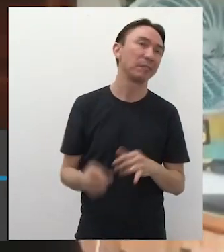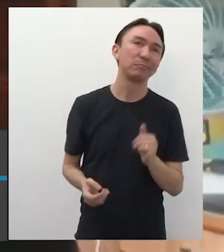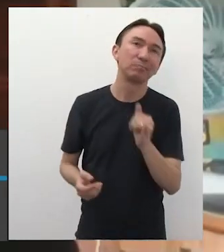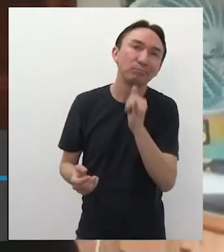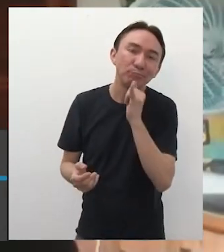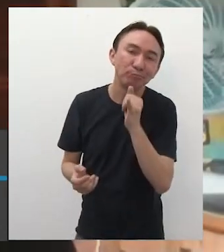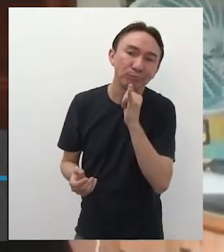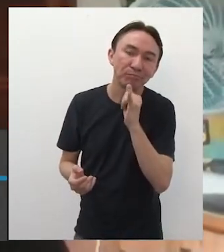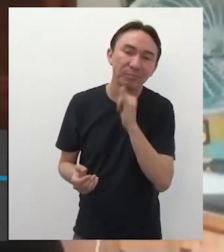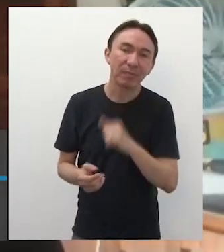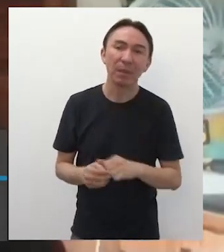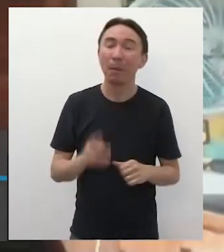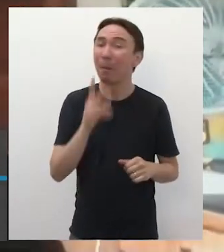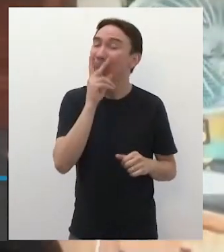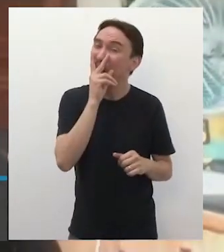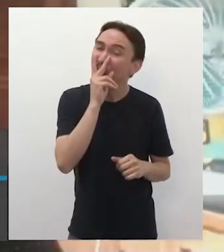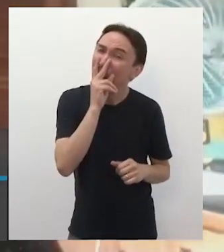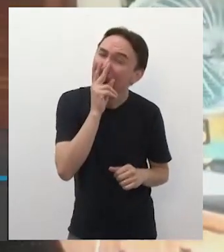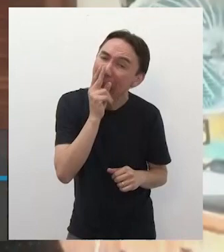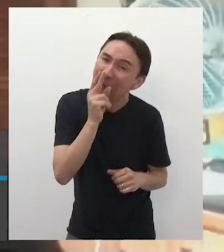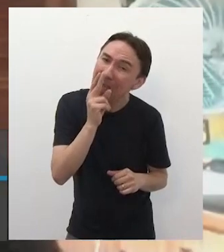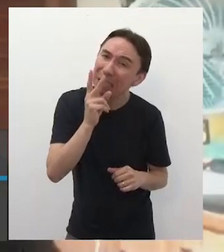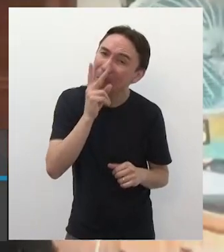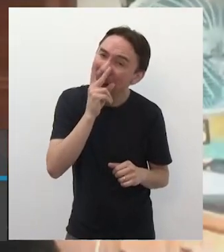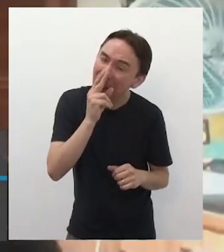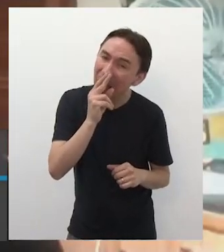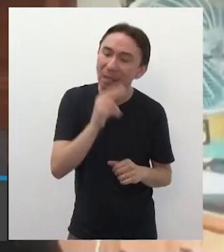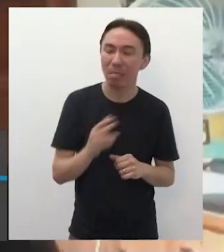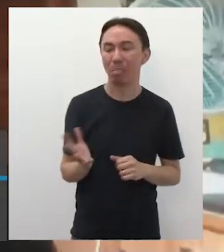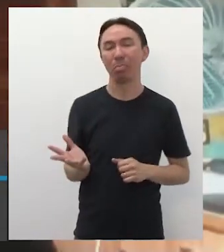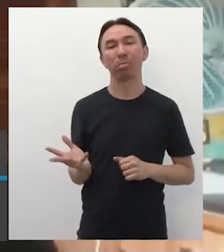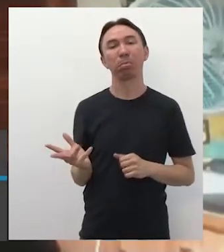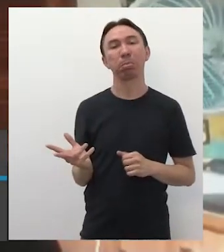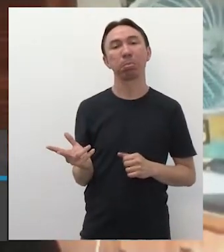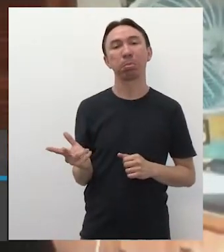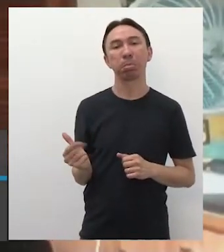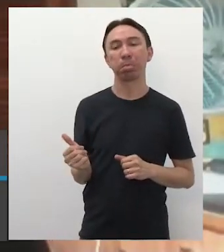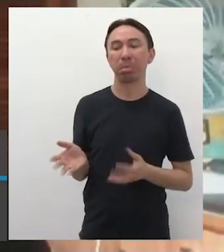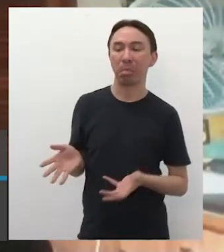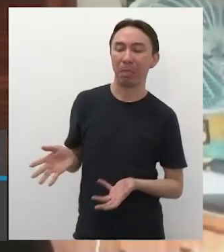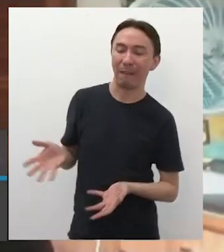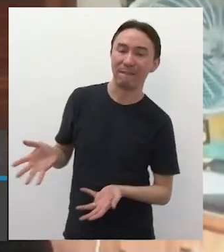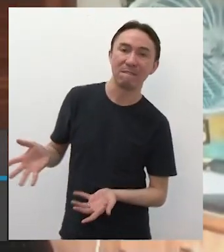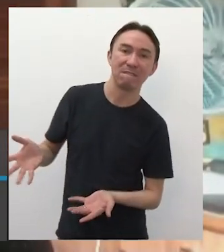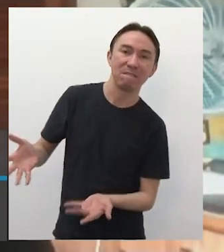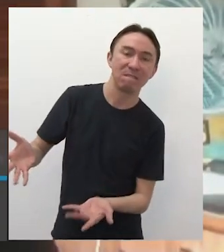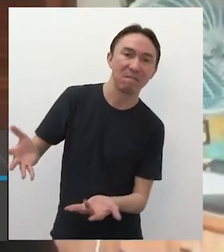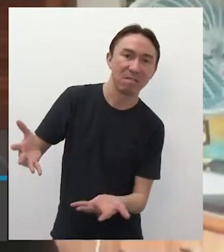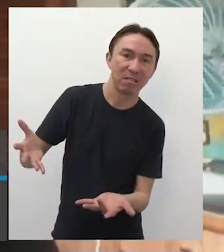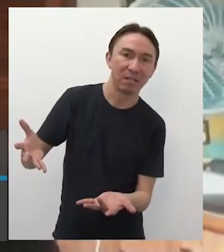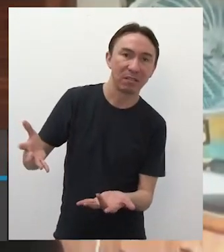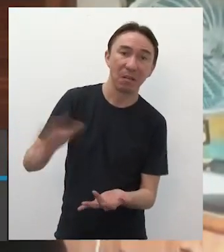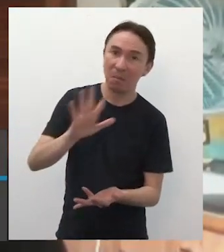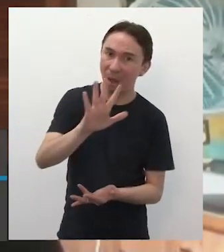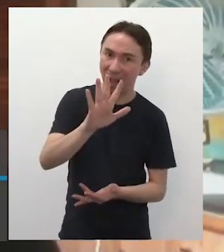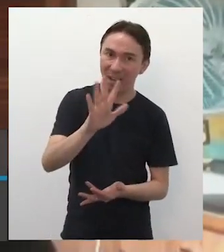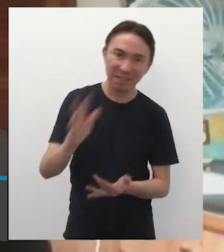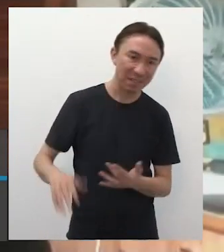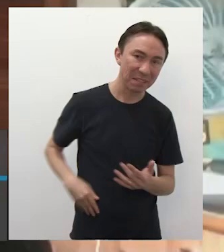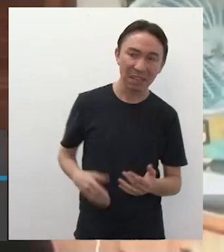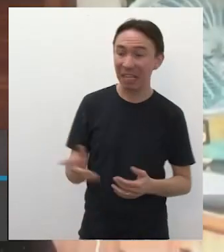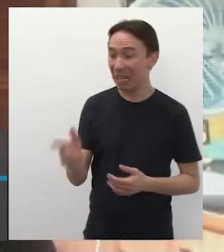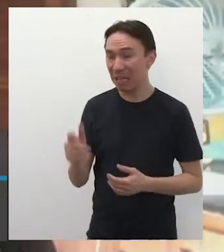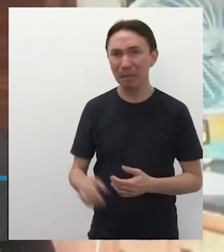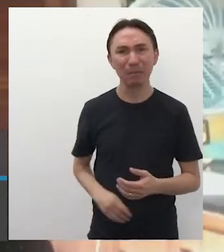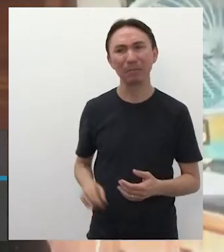daquilo que é uma manipulação do que propriamente uma contribuição para acionar a